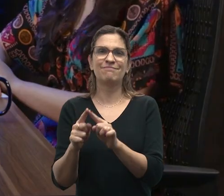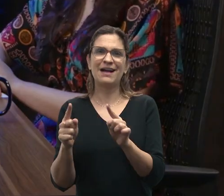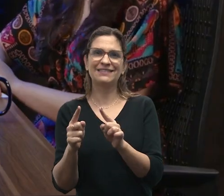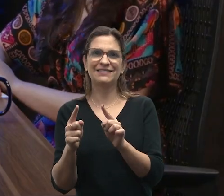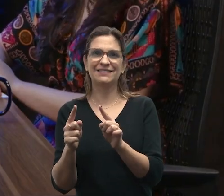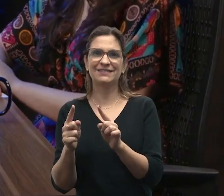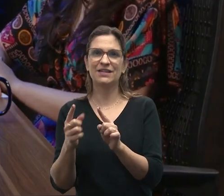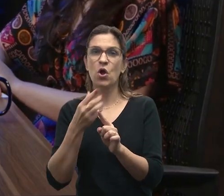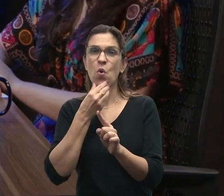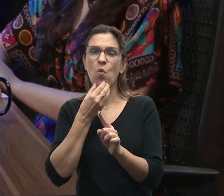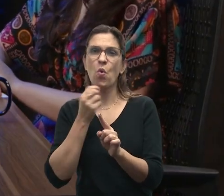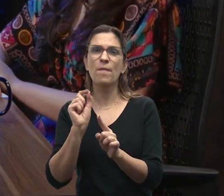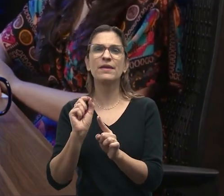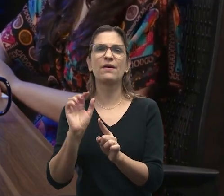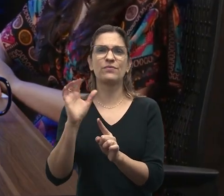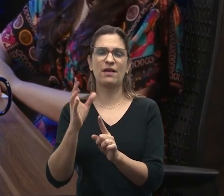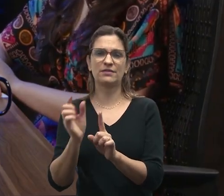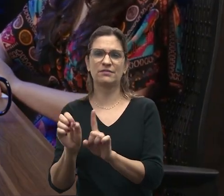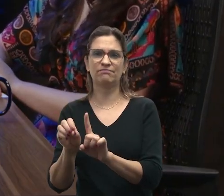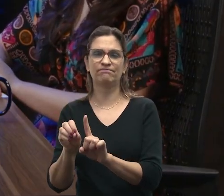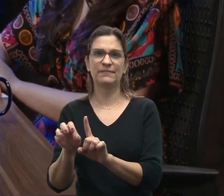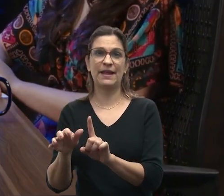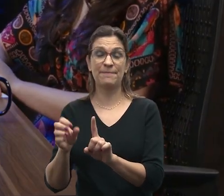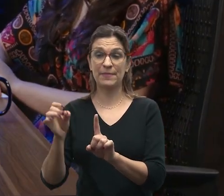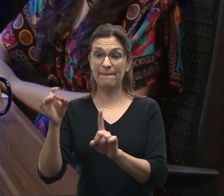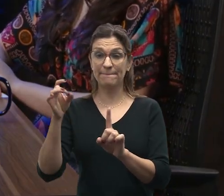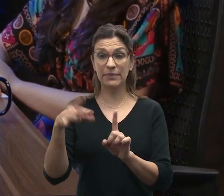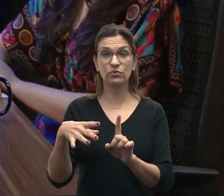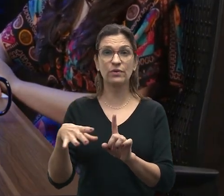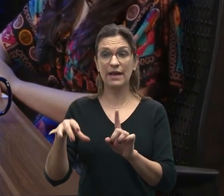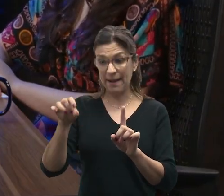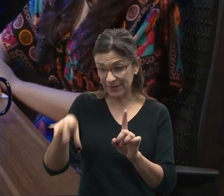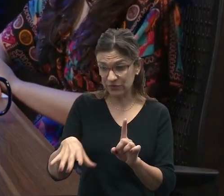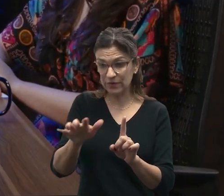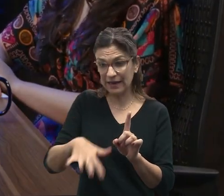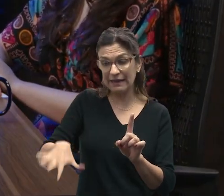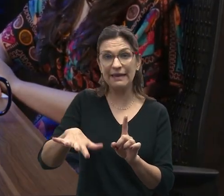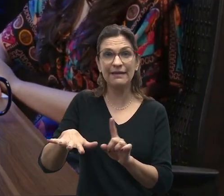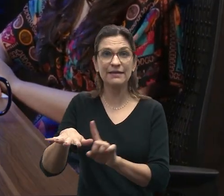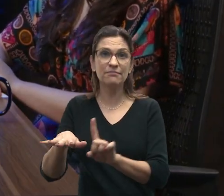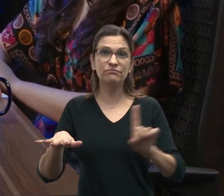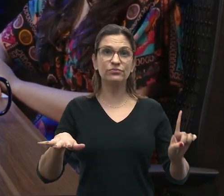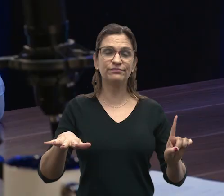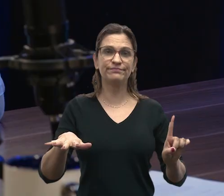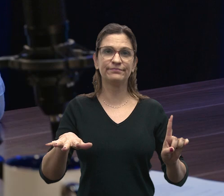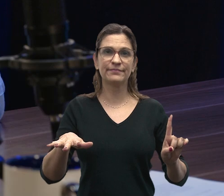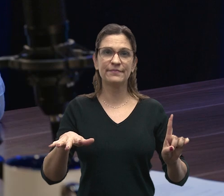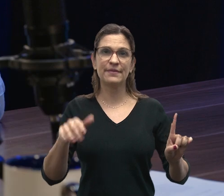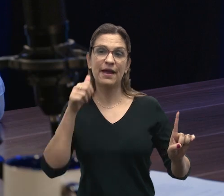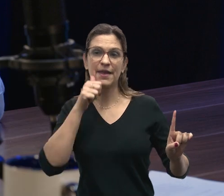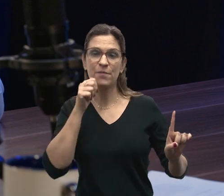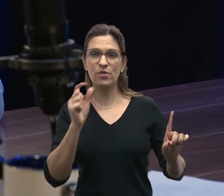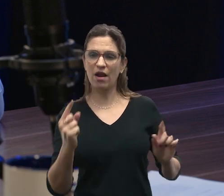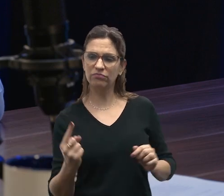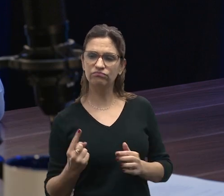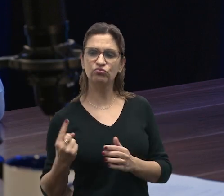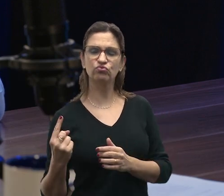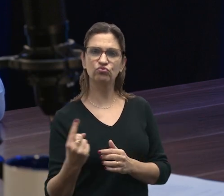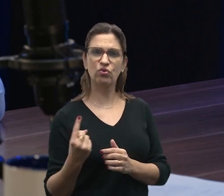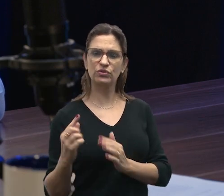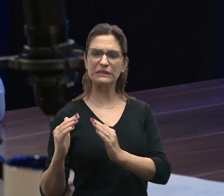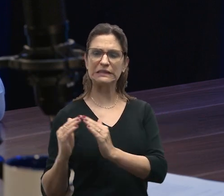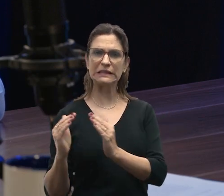as famílias. Isso não estamos aqui acusando ninguém, mas a gente está falando com os indicadores. As